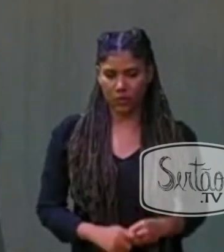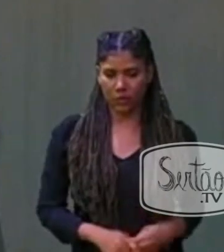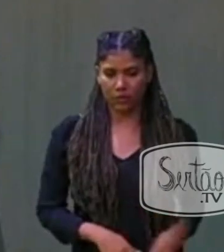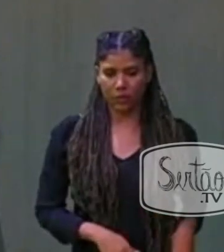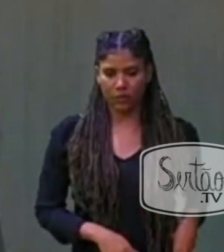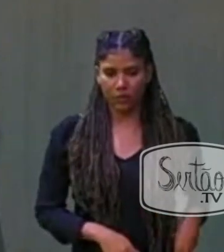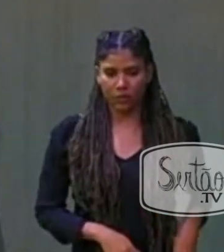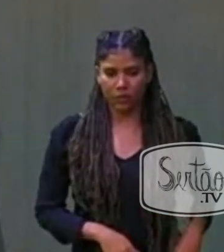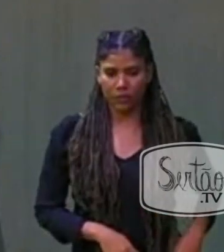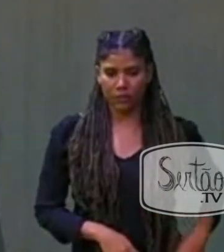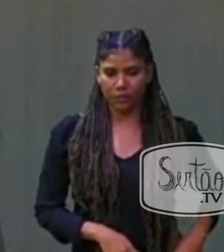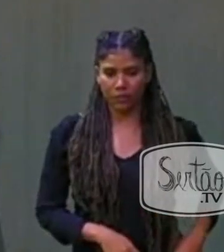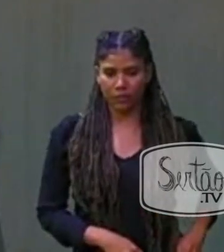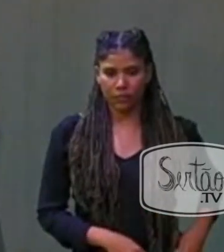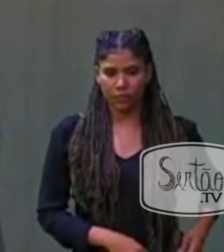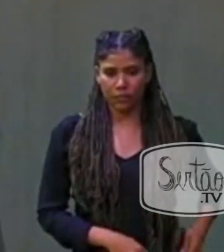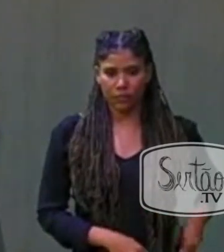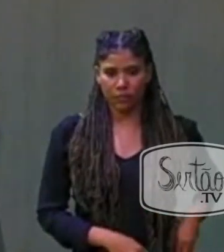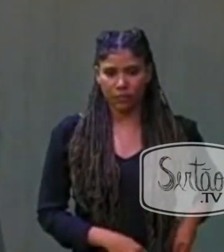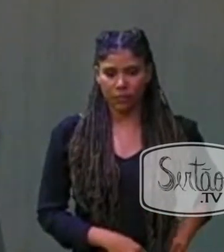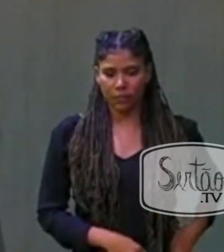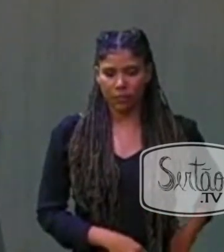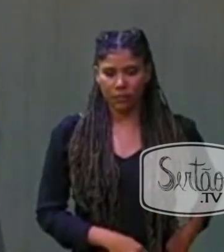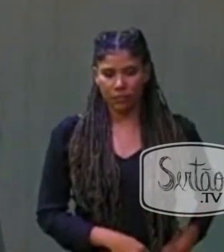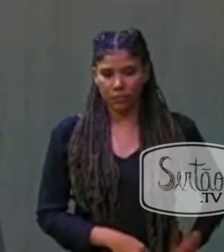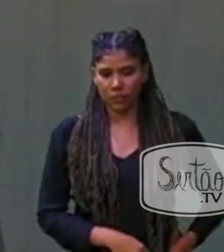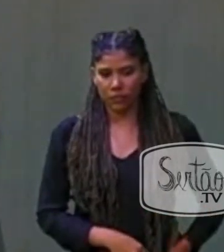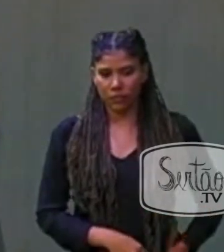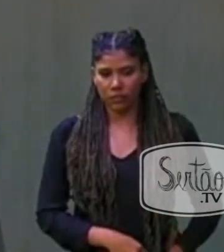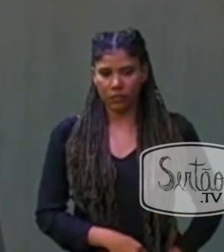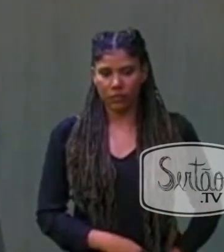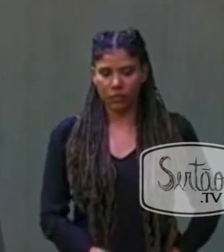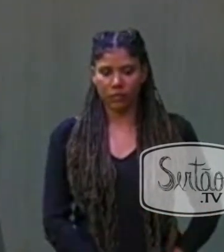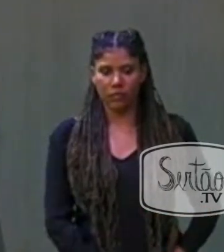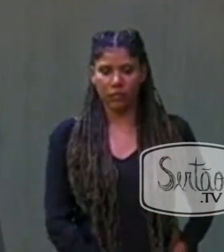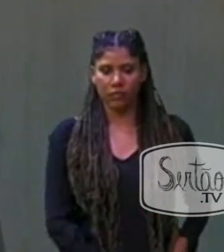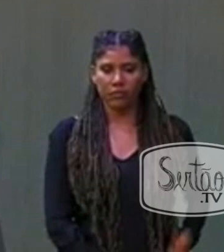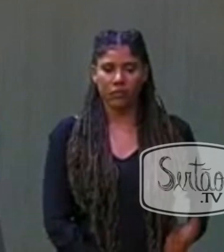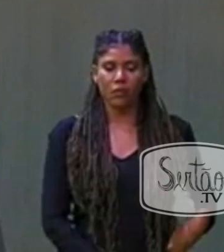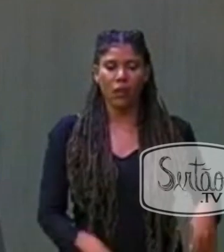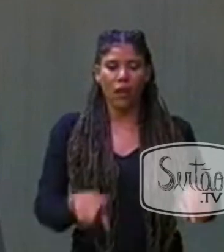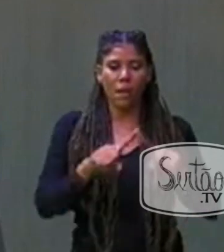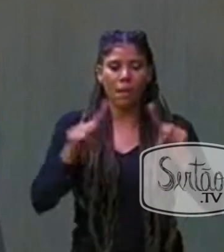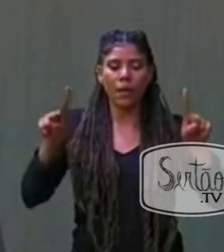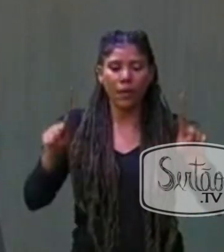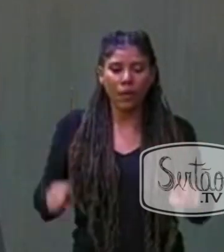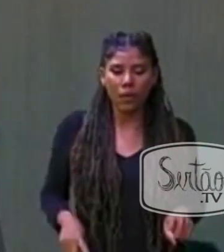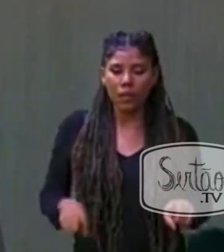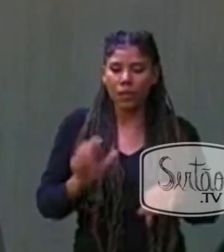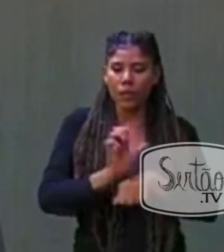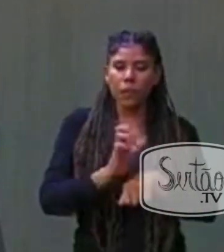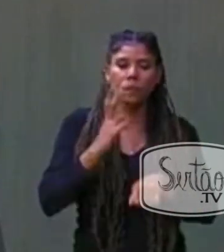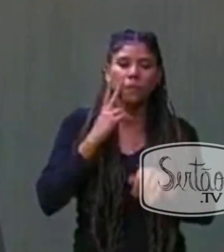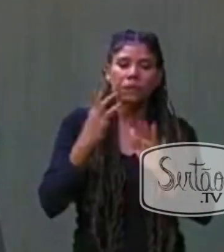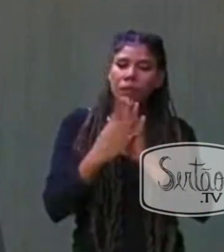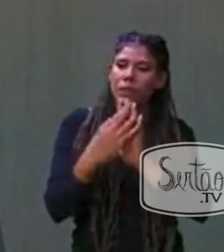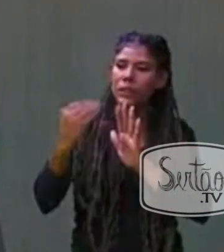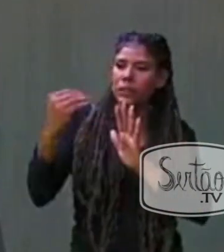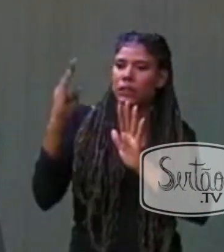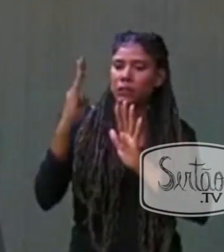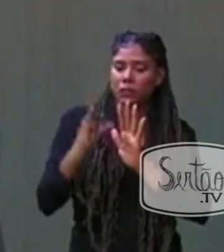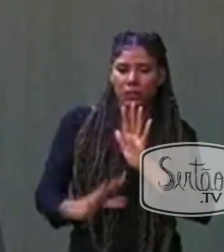desta alimentação, um programa social que o Ceará tem sido exemplo para o Brasil e que, se Deus